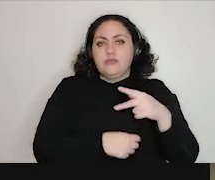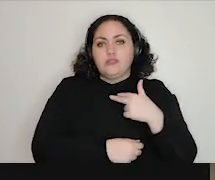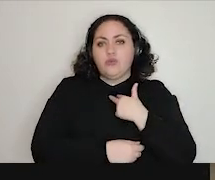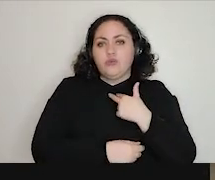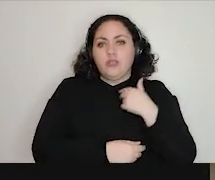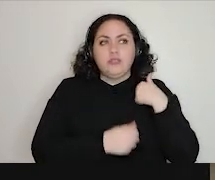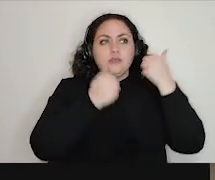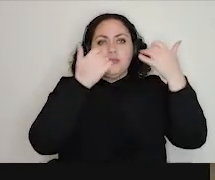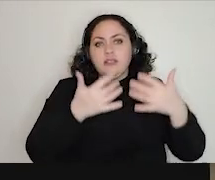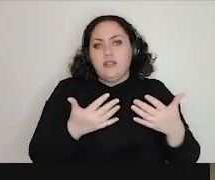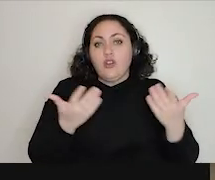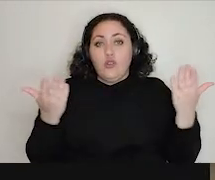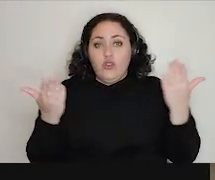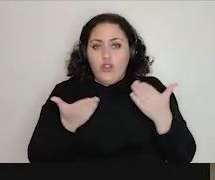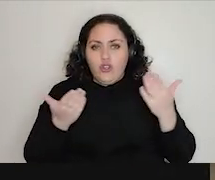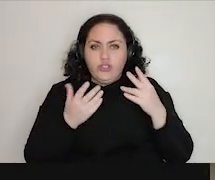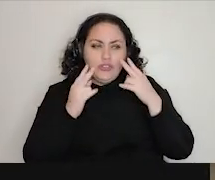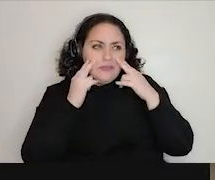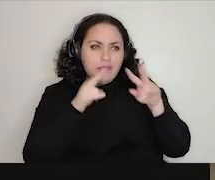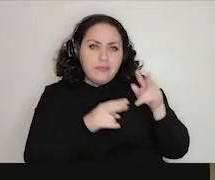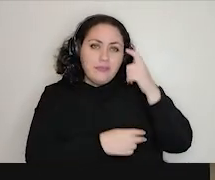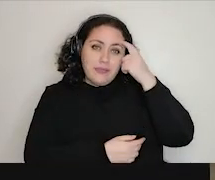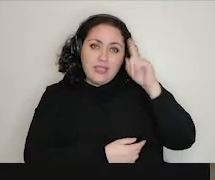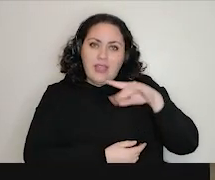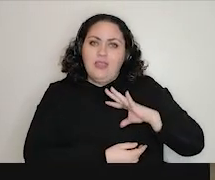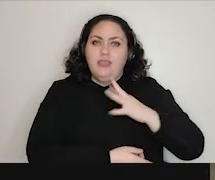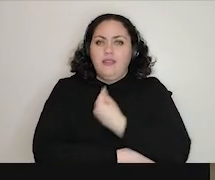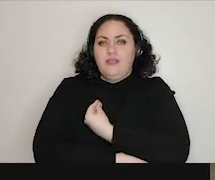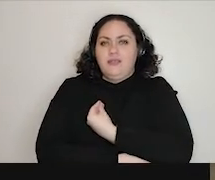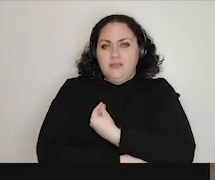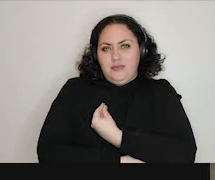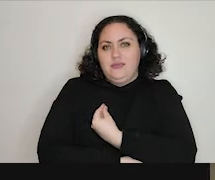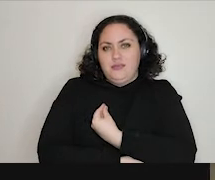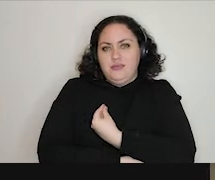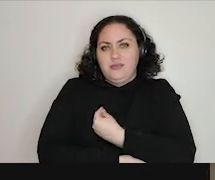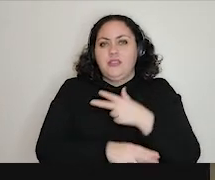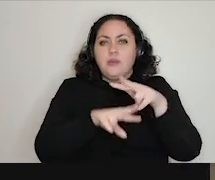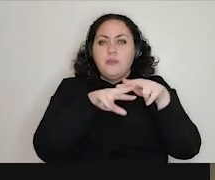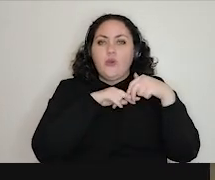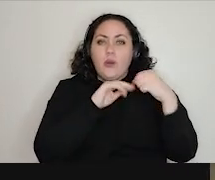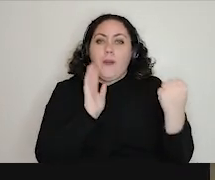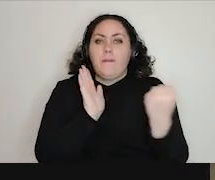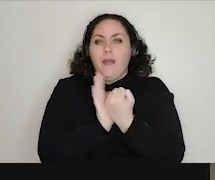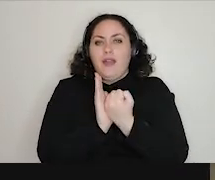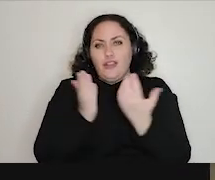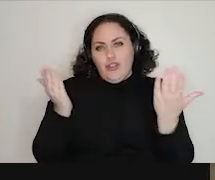como categorizar, que hoje em dia são lidas enquanto pessoas trans, né, por